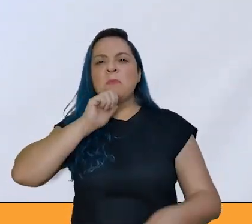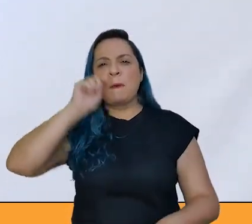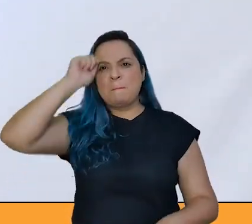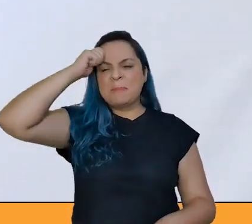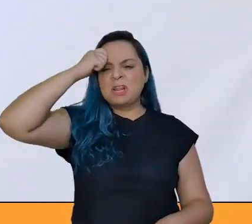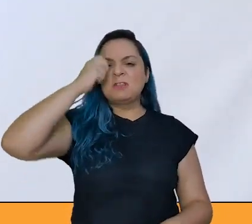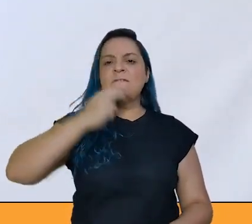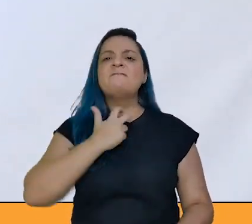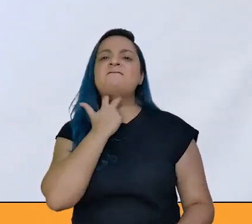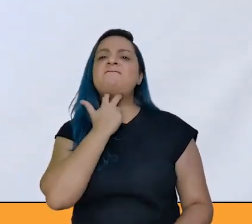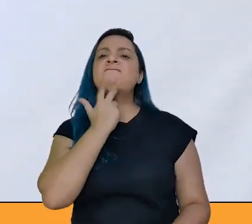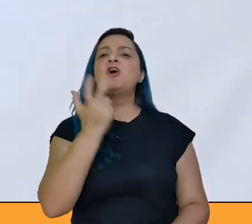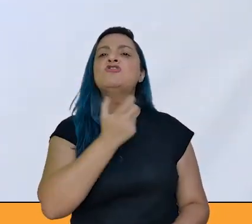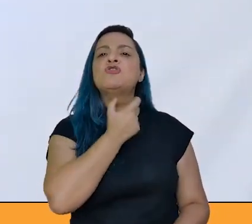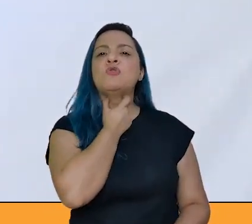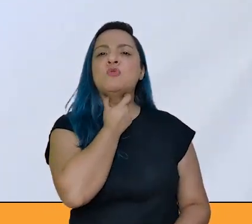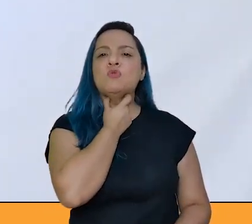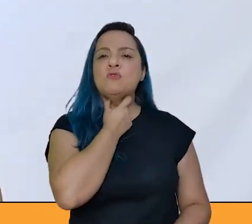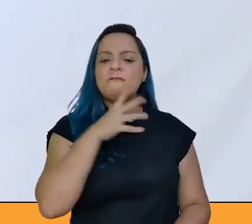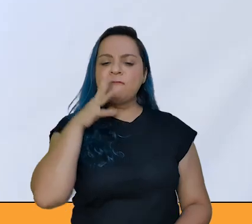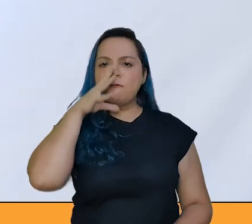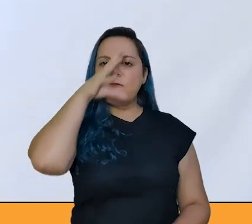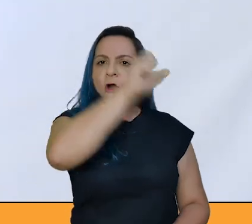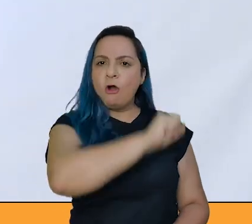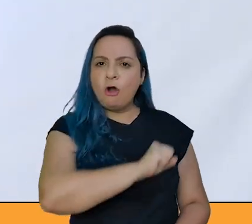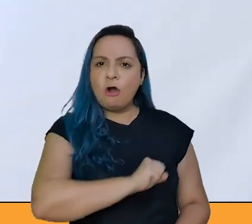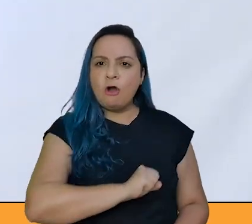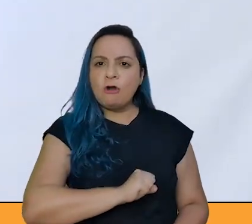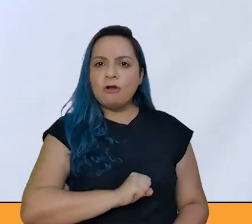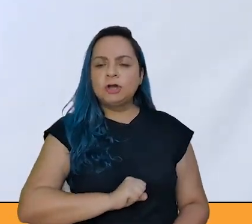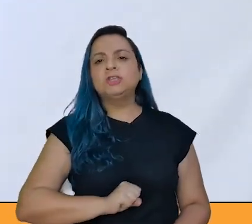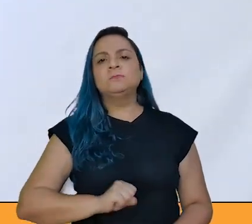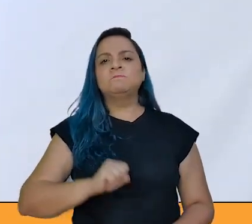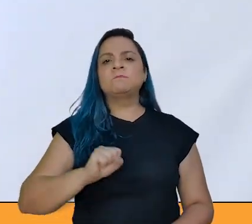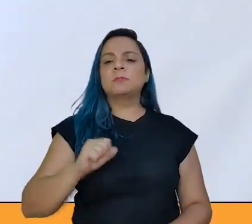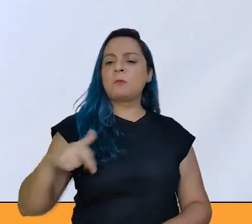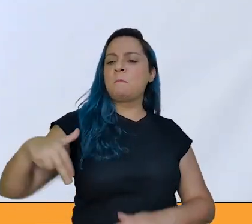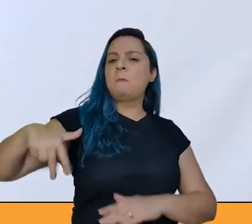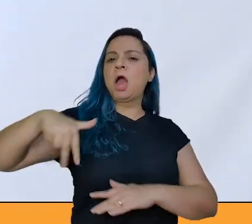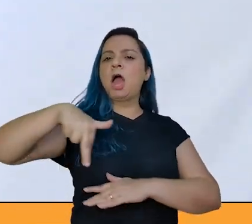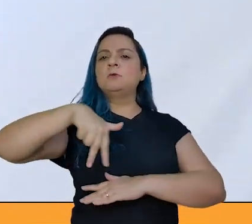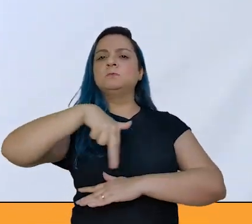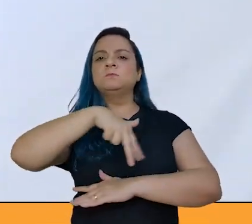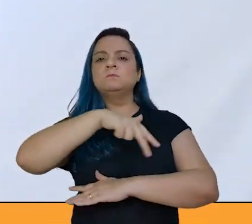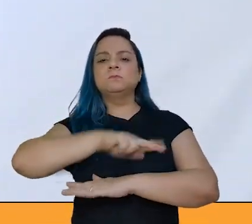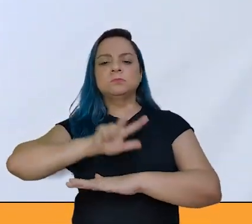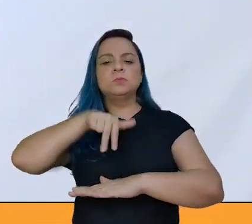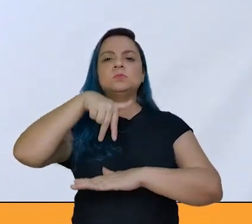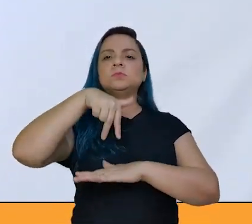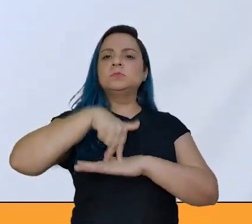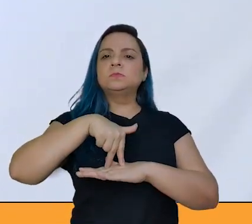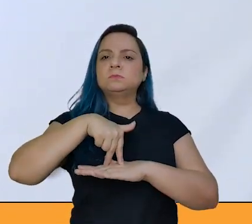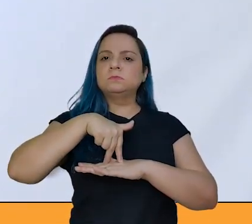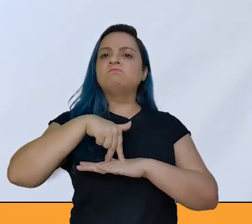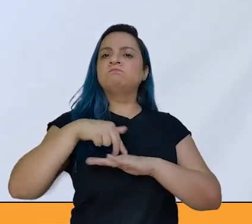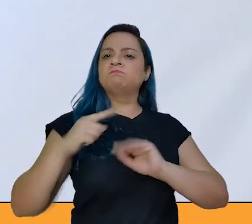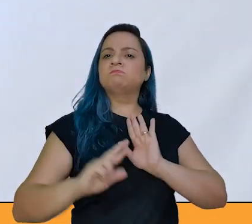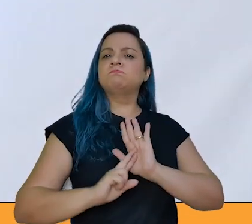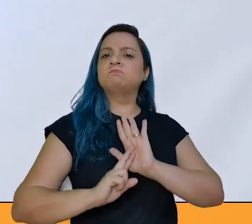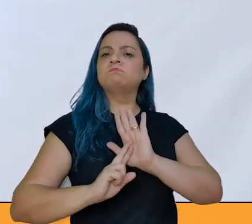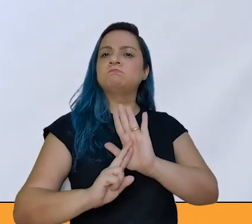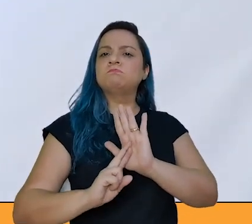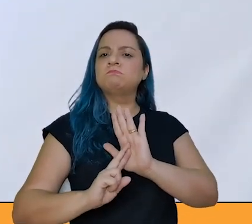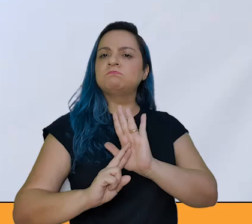voz rouca, uma mulher preta com a voz forte, que quando passa sabe se colocar,